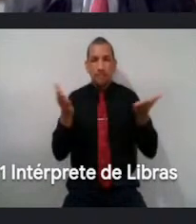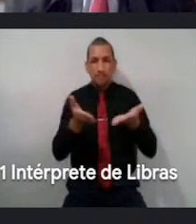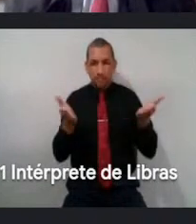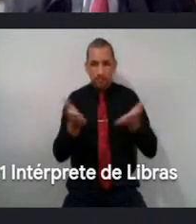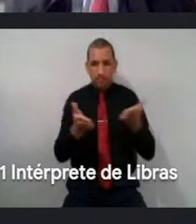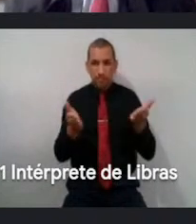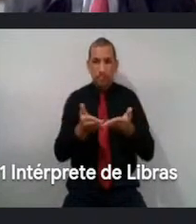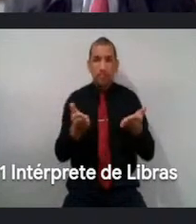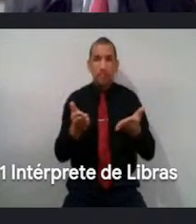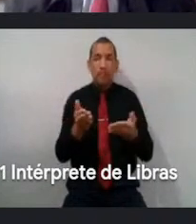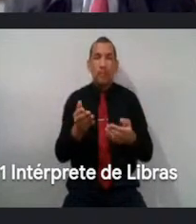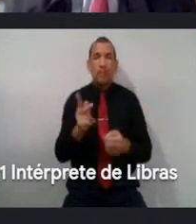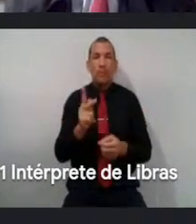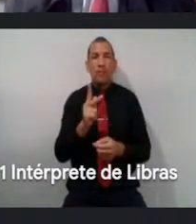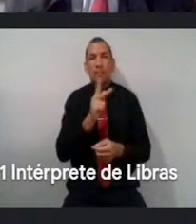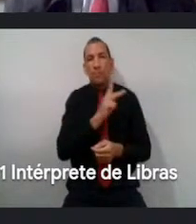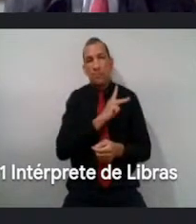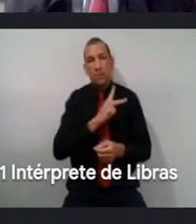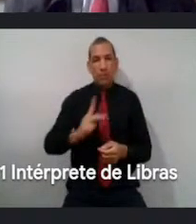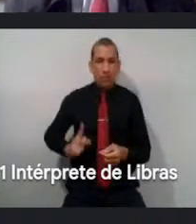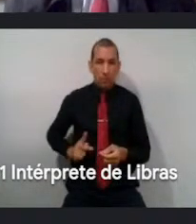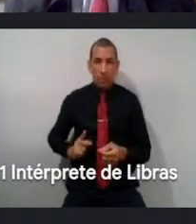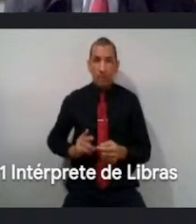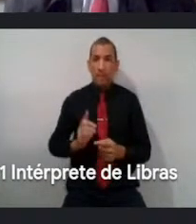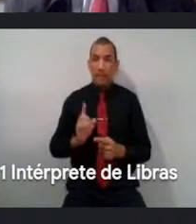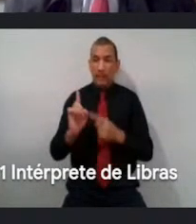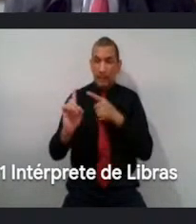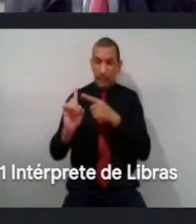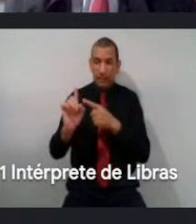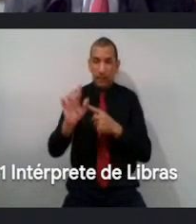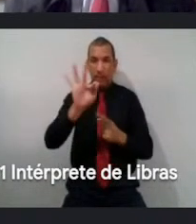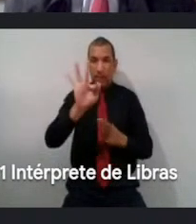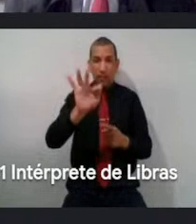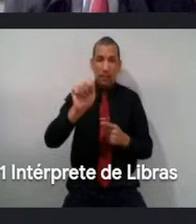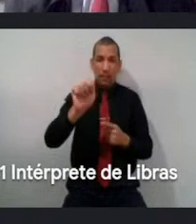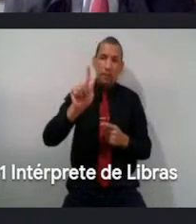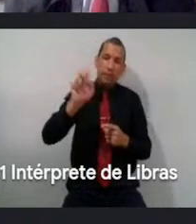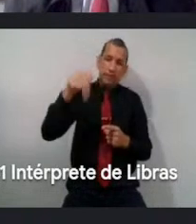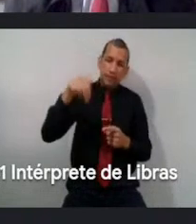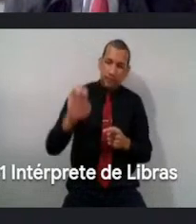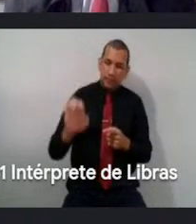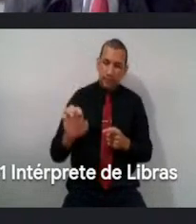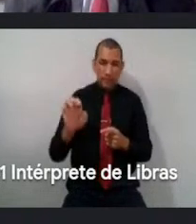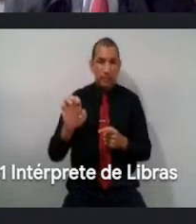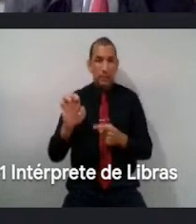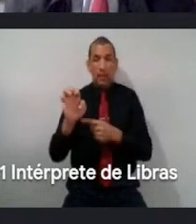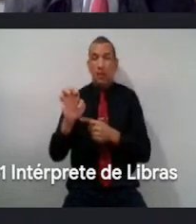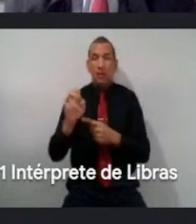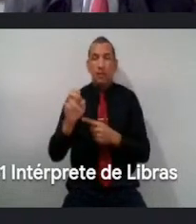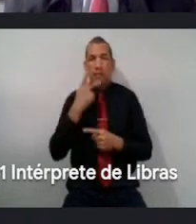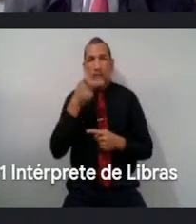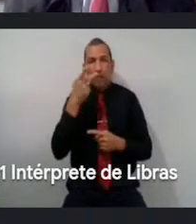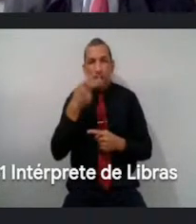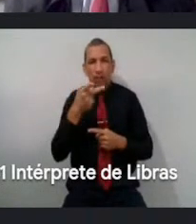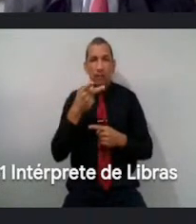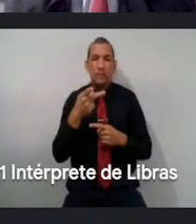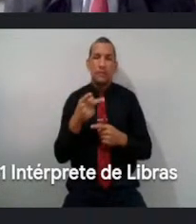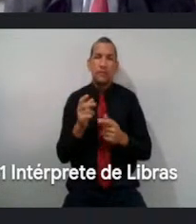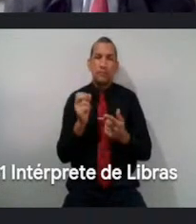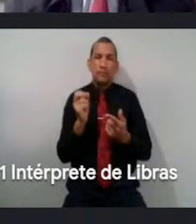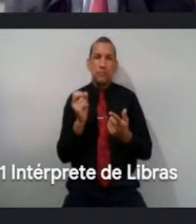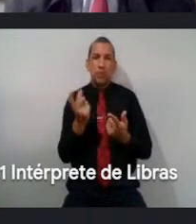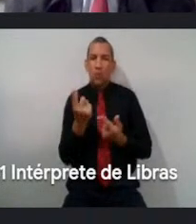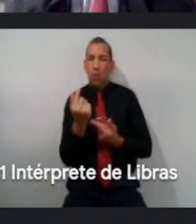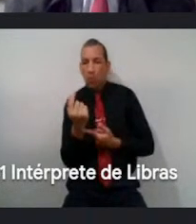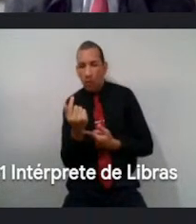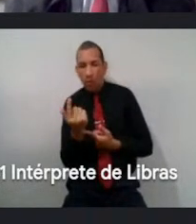o presente com relação ao recorrente pacto em seu depoimento pessoal ele afirmou que essa posse